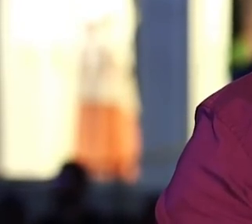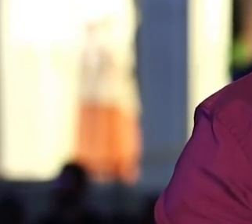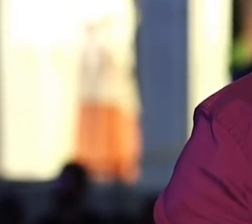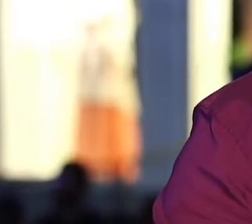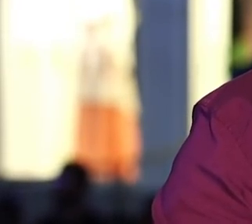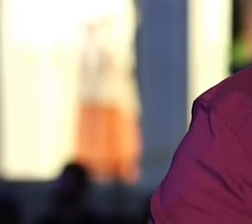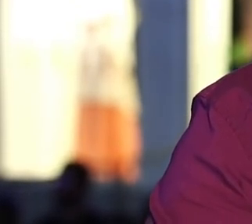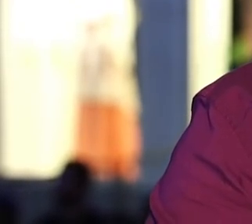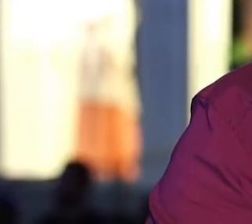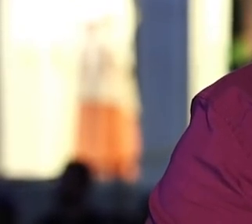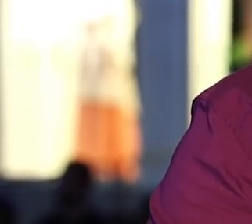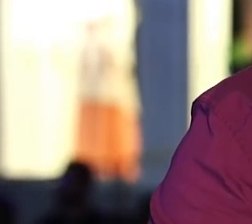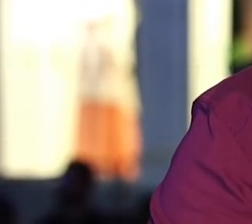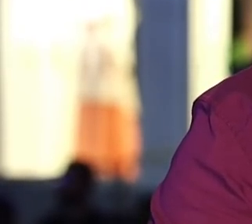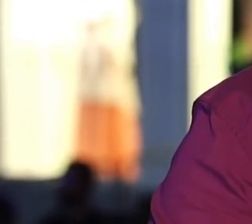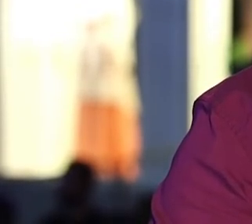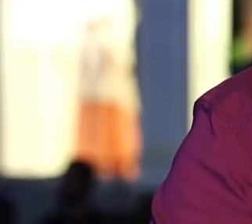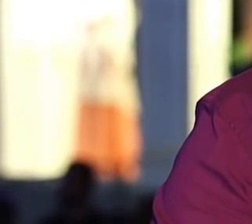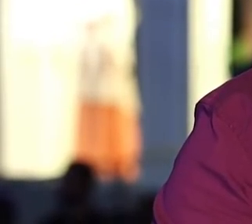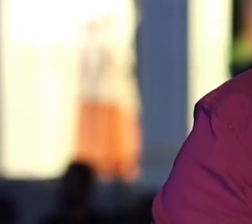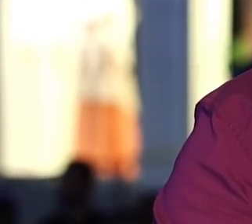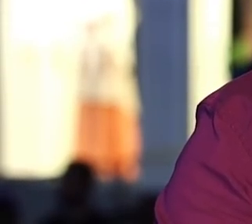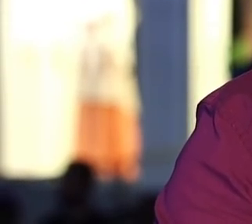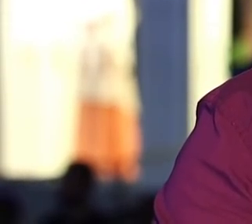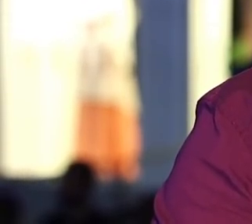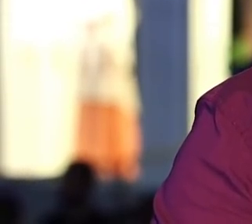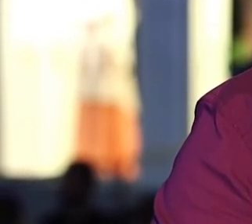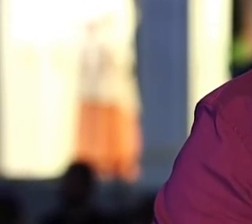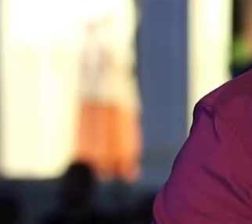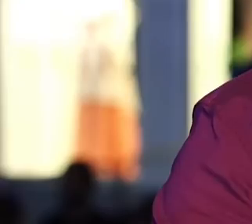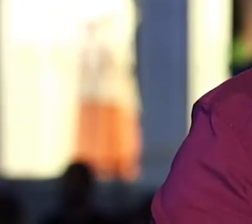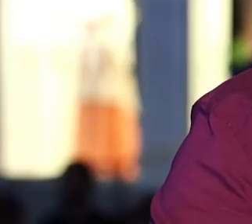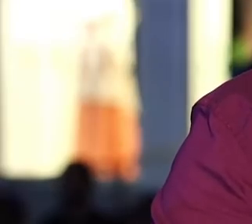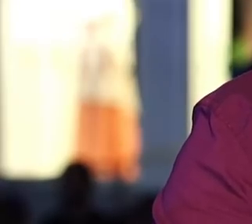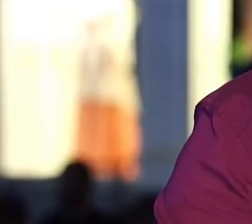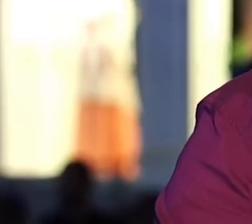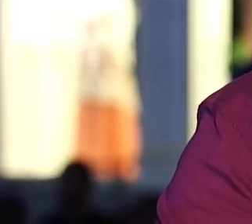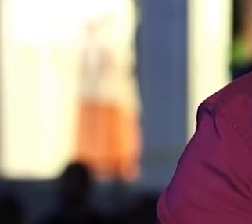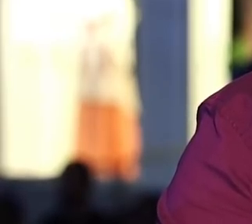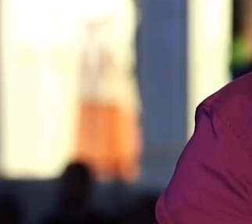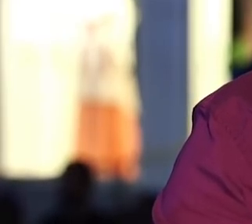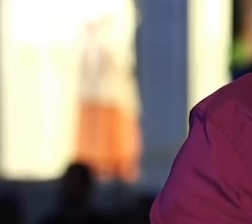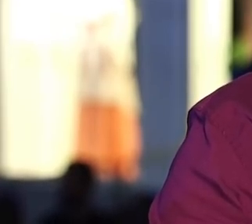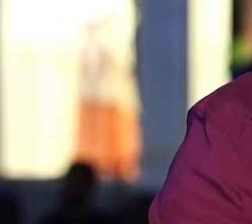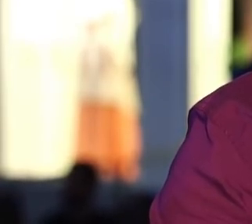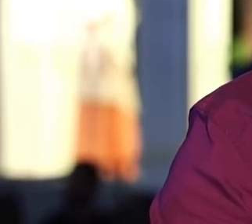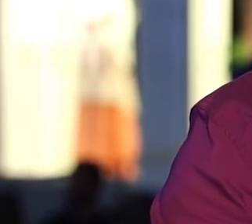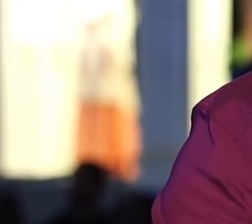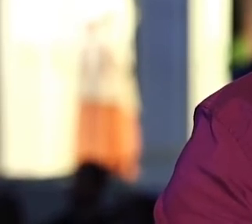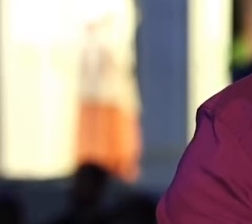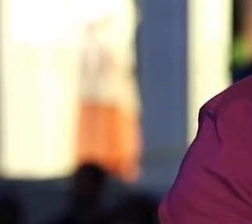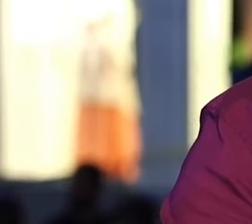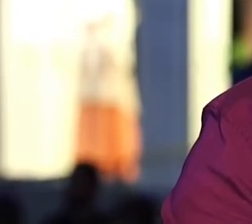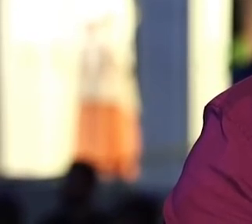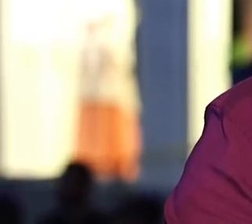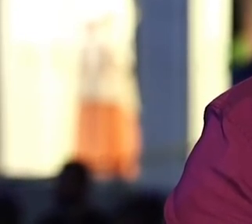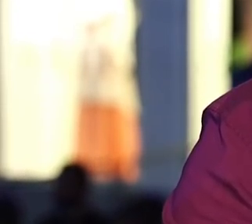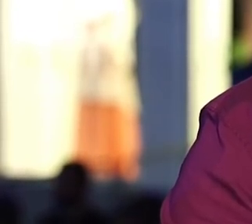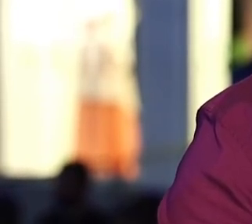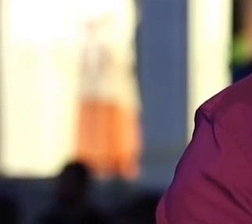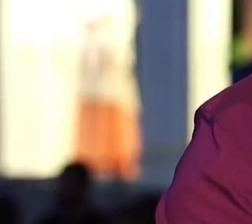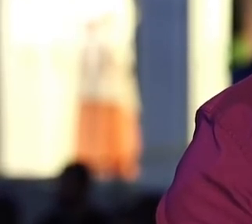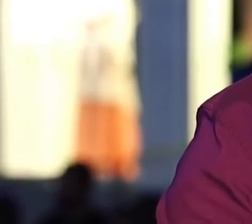não só as belas faces de tantas pessoas, mas também vestimentas, cores,